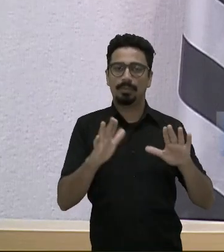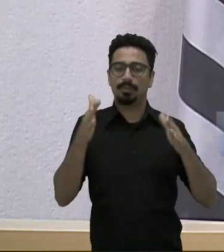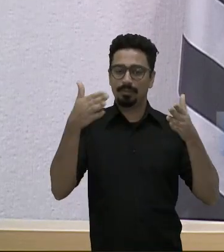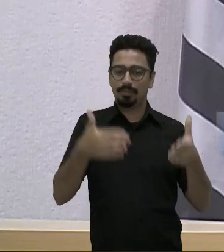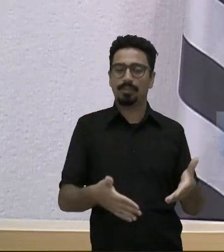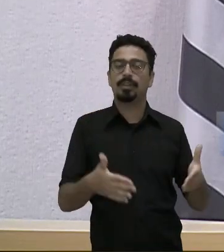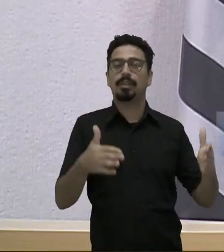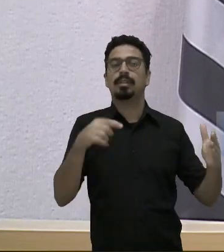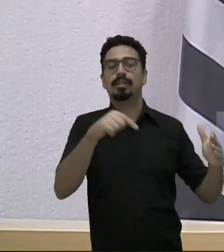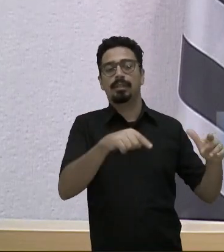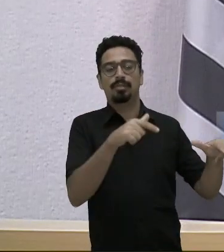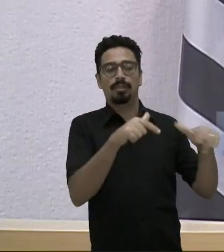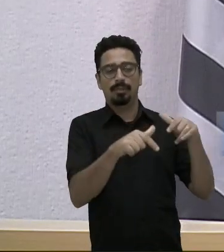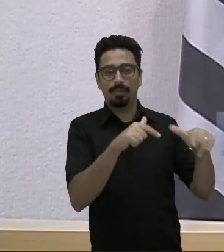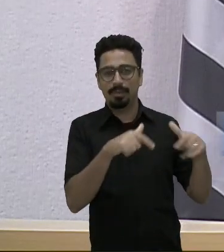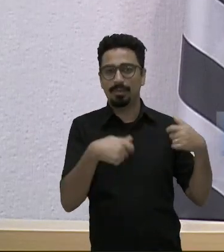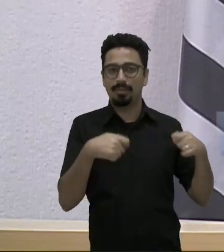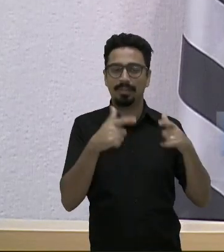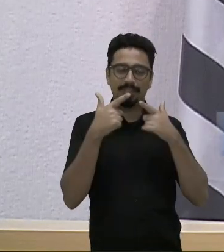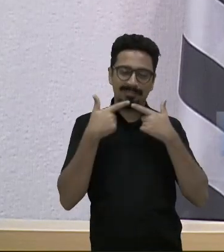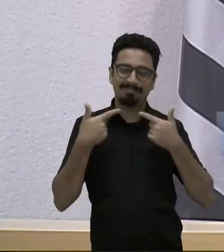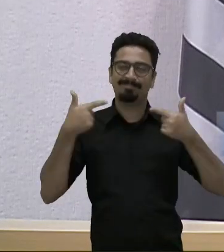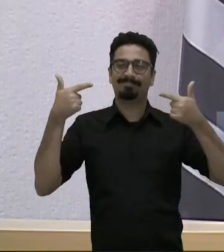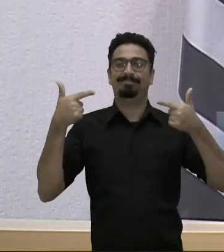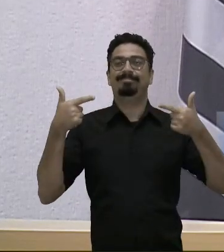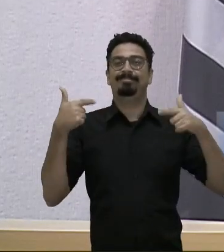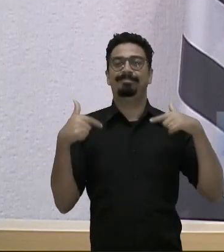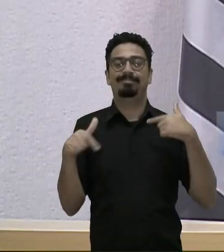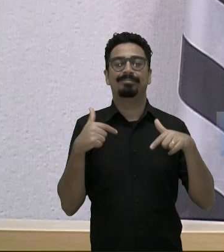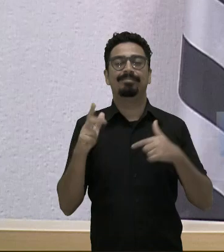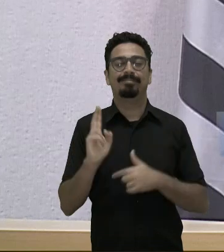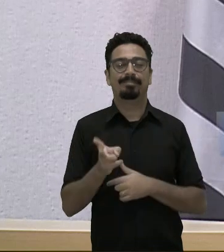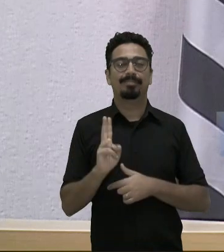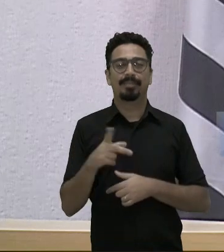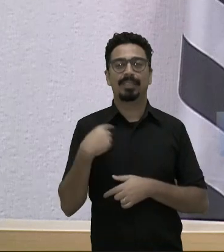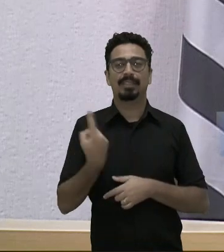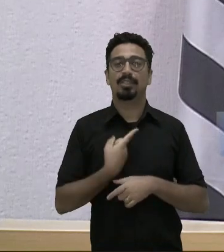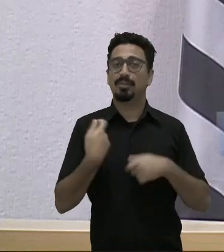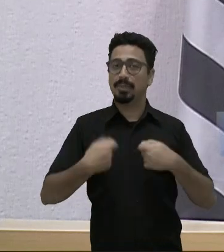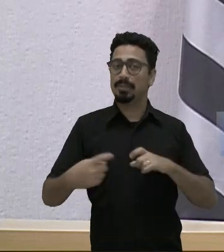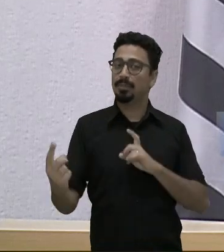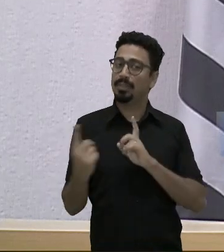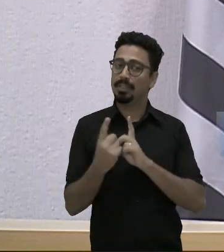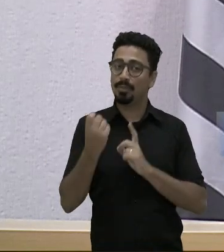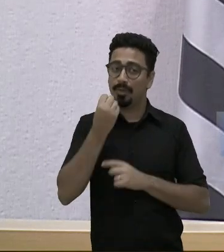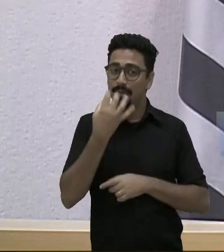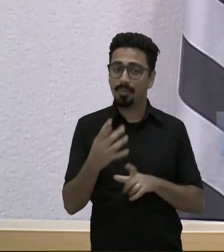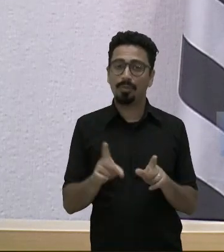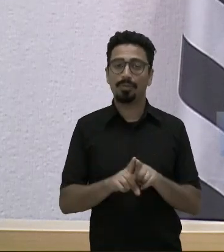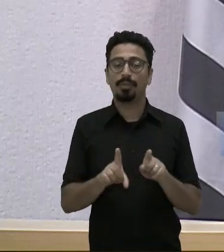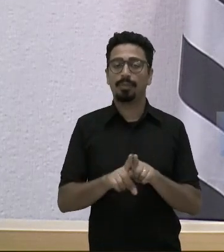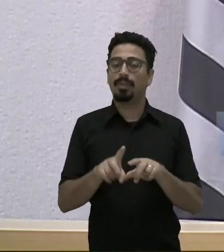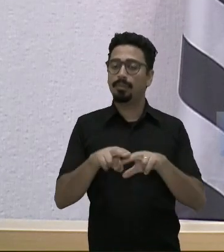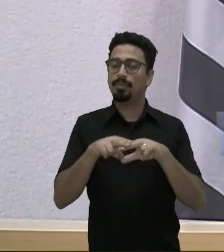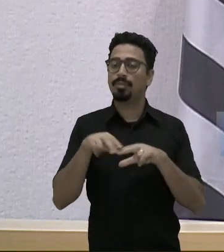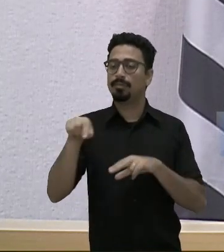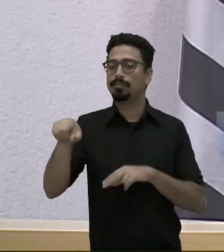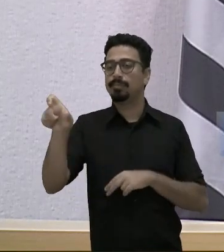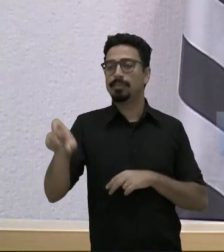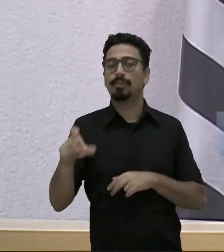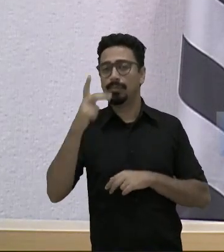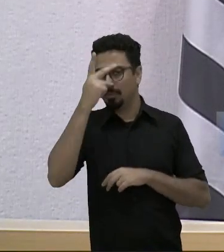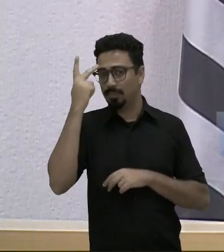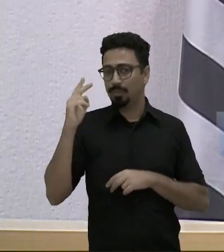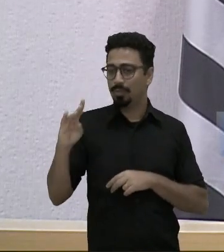tem que trabalhar com um sorriso no rosto. Nós temos que atender bem, porque aquela pessoa do bar,